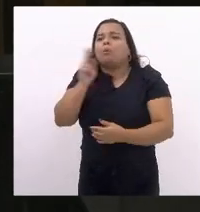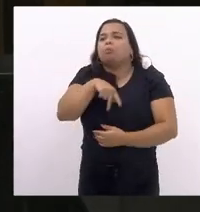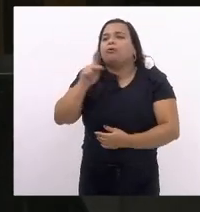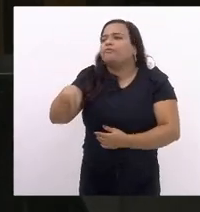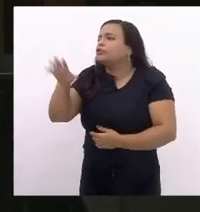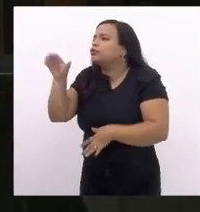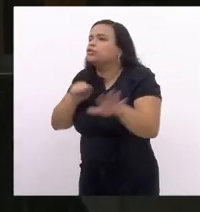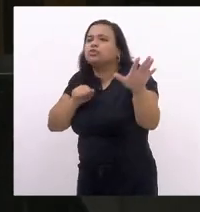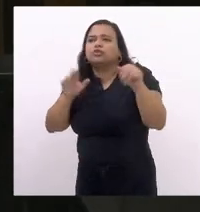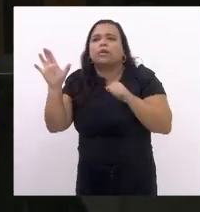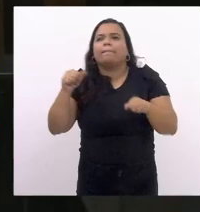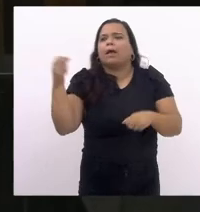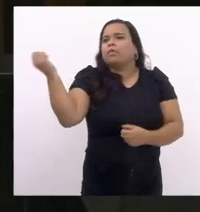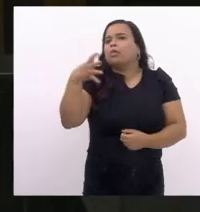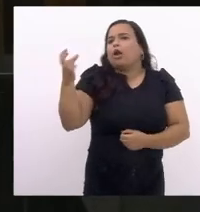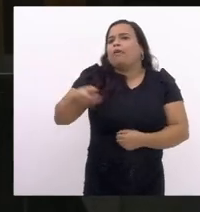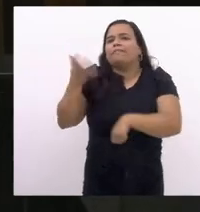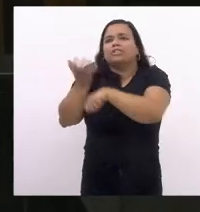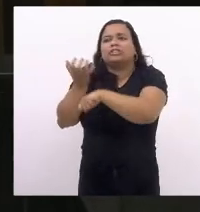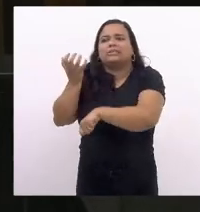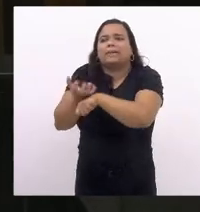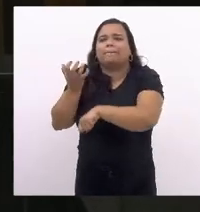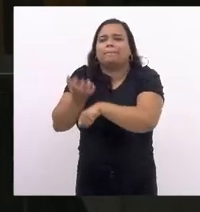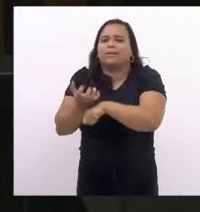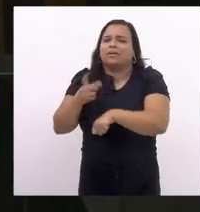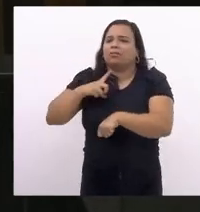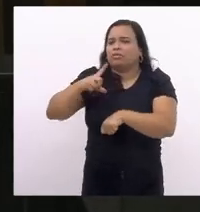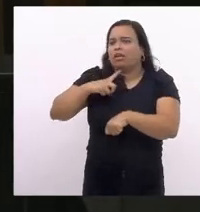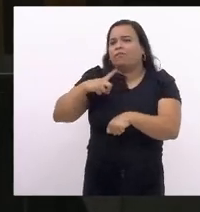nas novas disciplinas que essa reforma do ensino médio